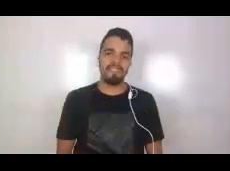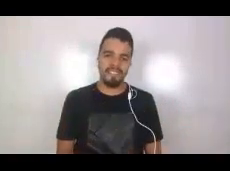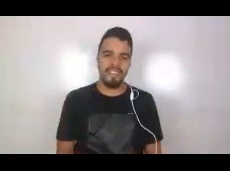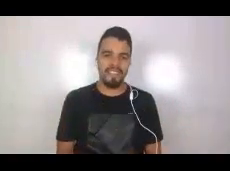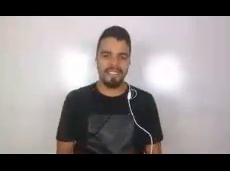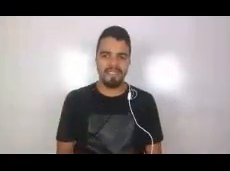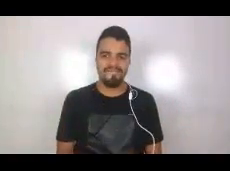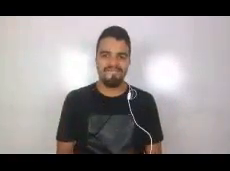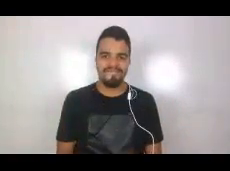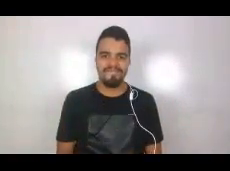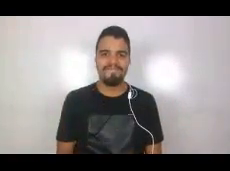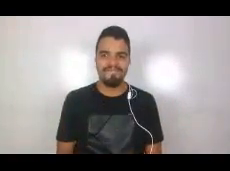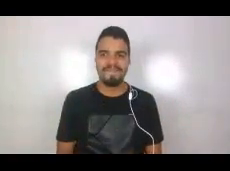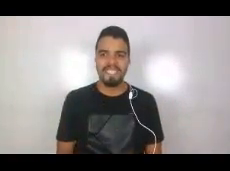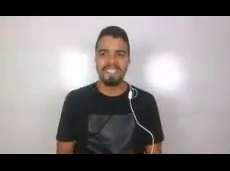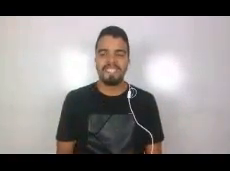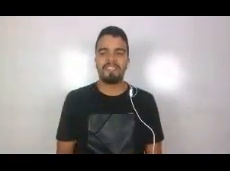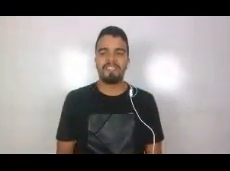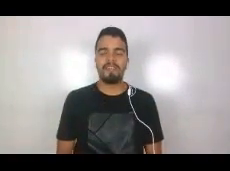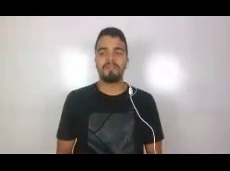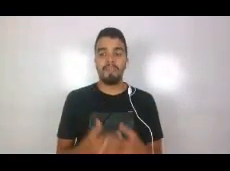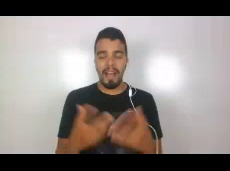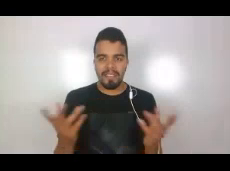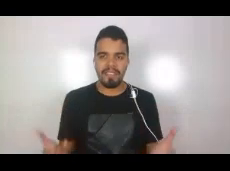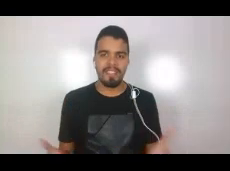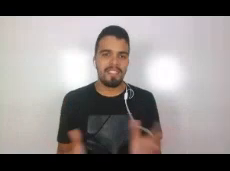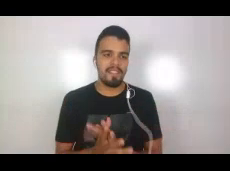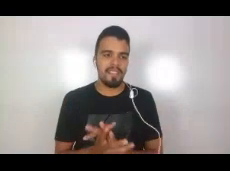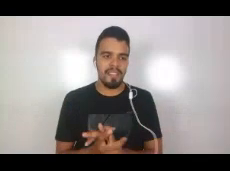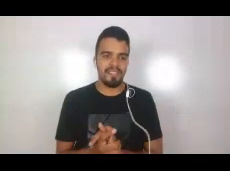comunicam em língua de sinais. Nós tivermos